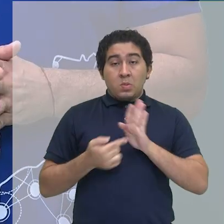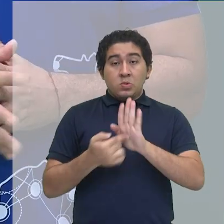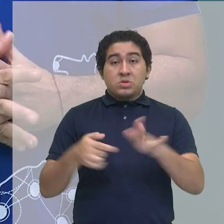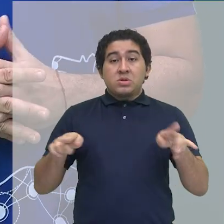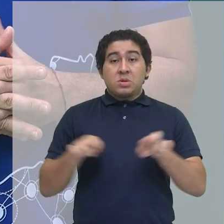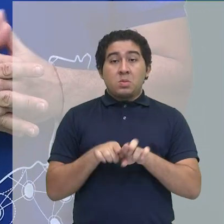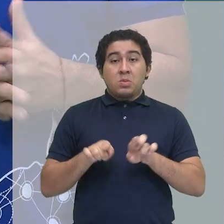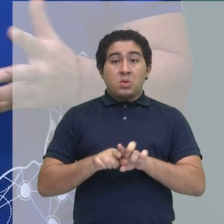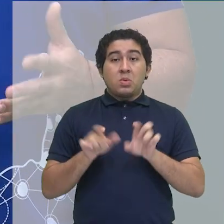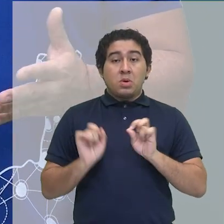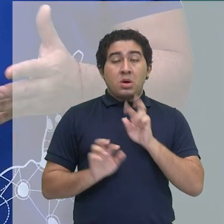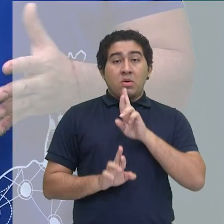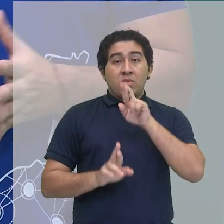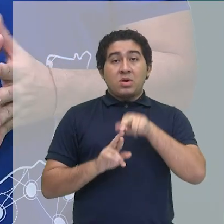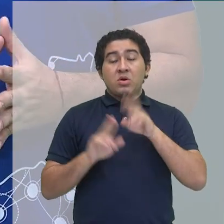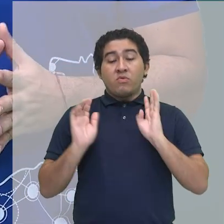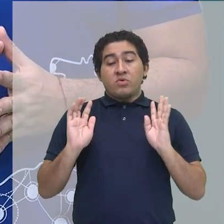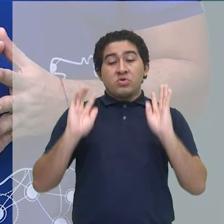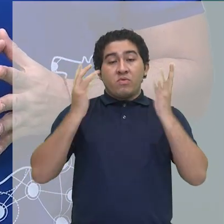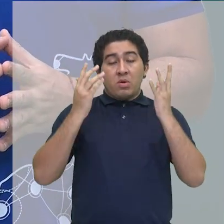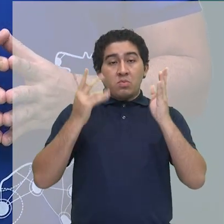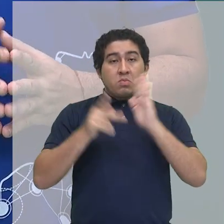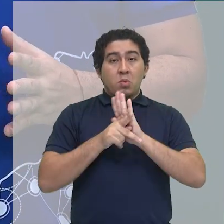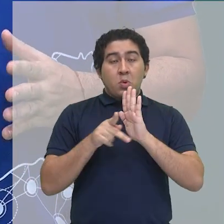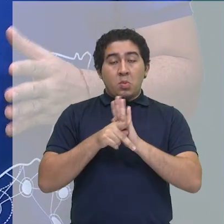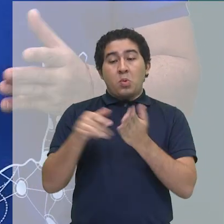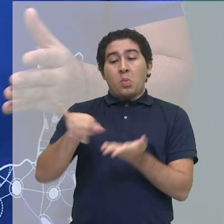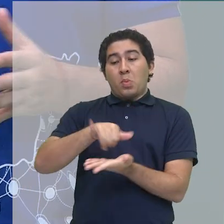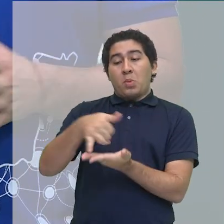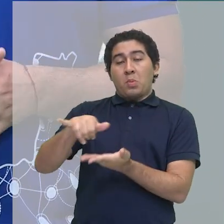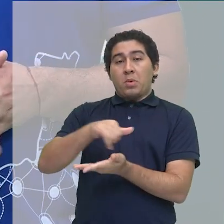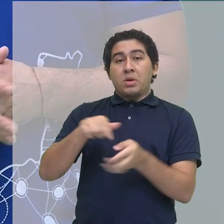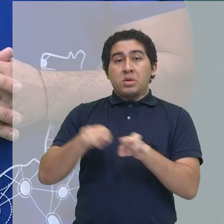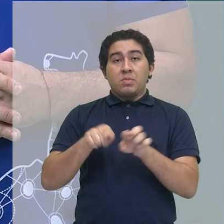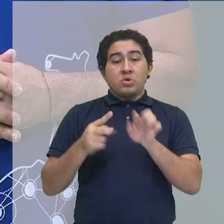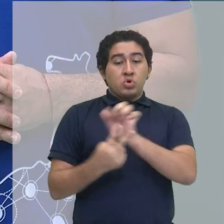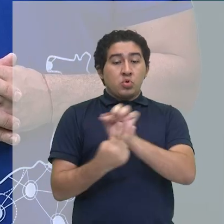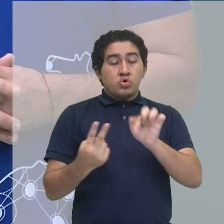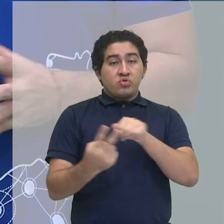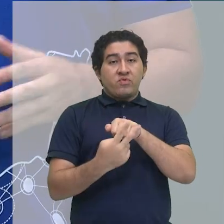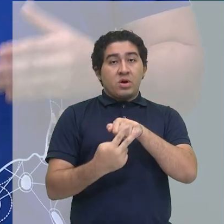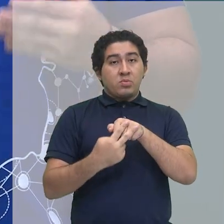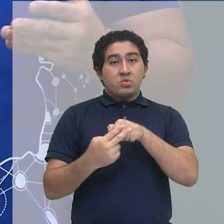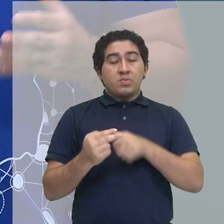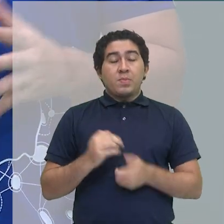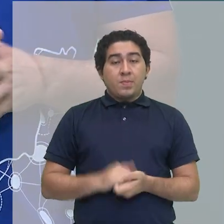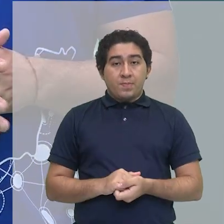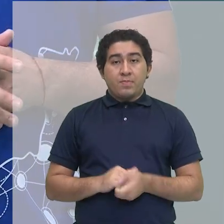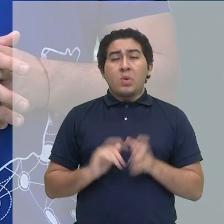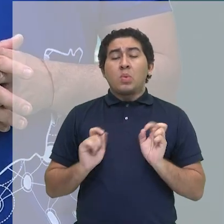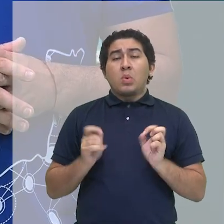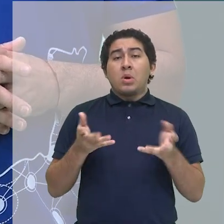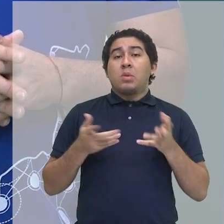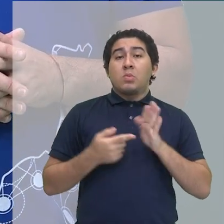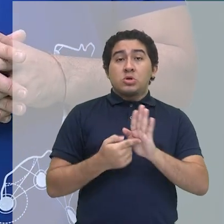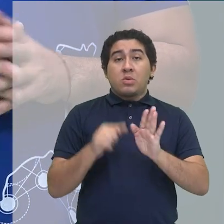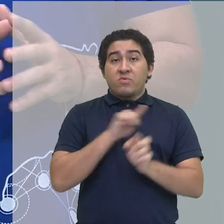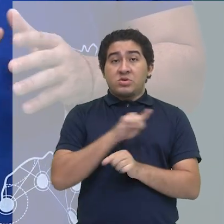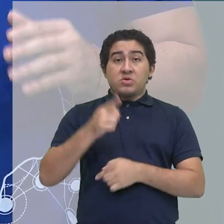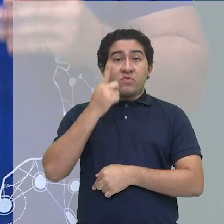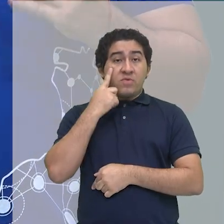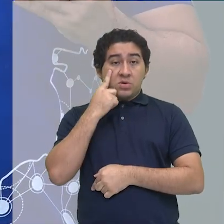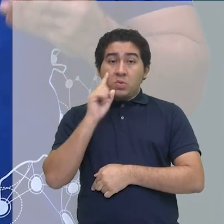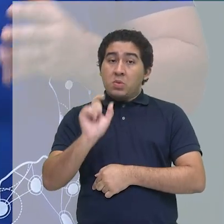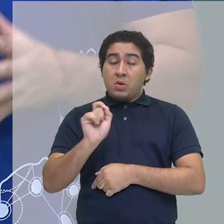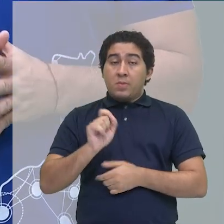aí sobre o festival do Boi Bumbá, né? E nós tínhamos ali 2 verbos destacados. O que eu quero mostrar para vocês é